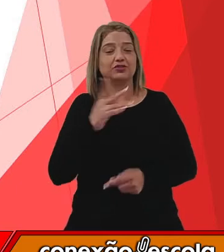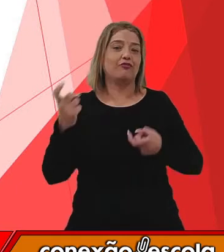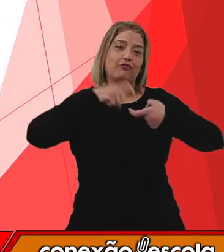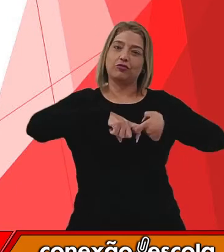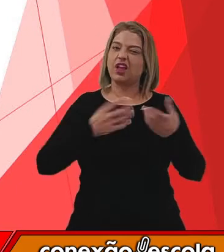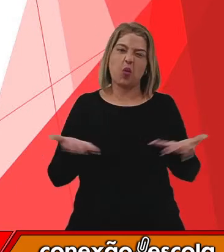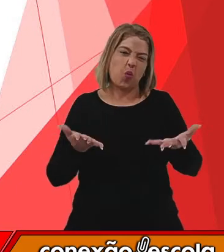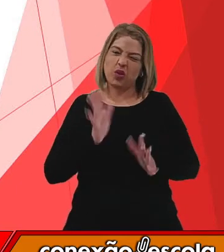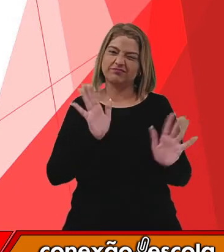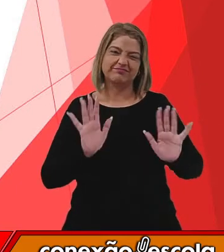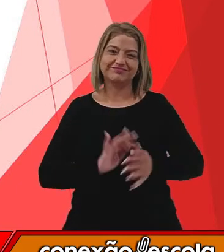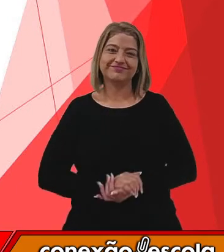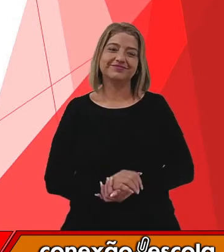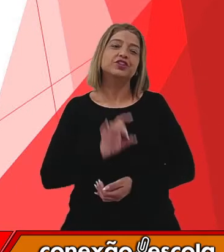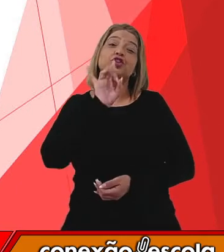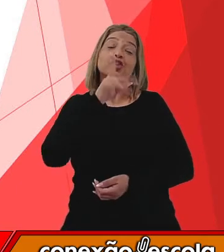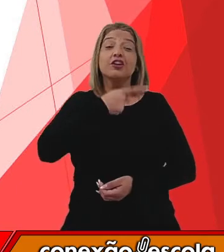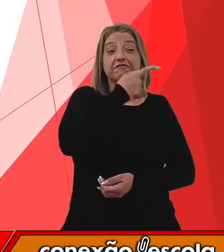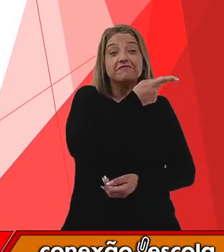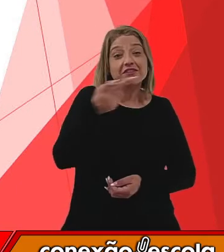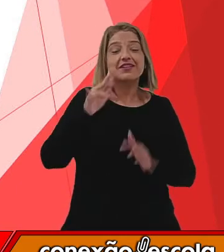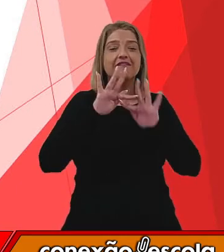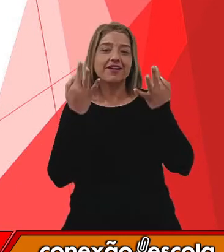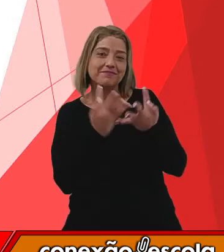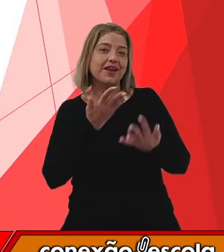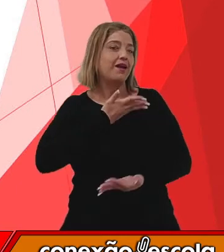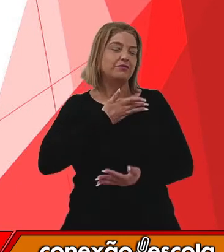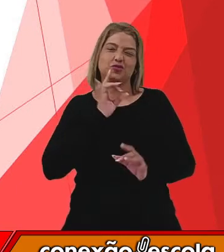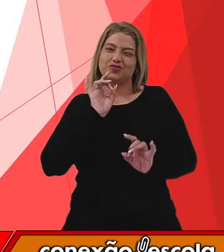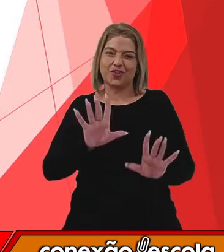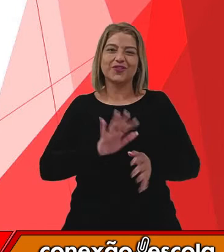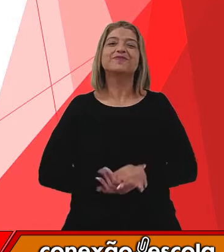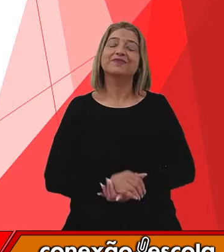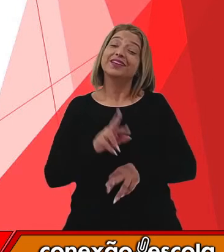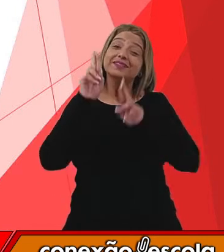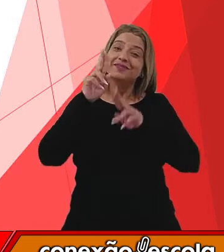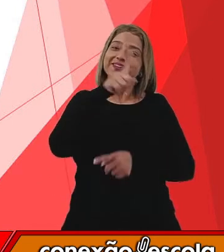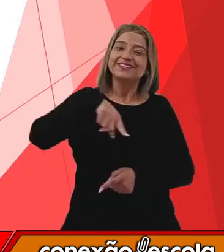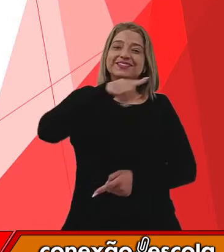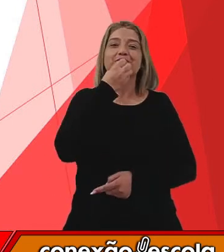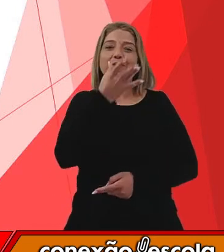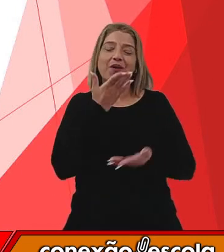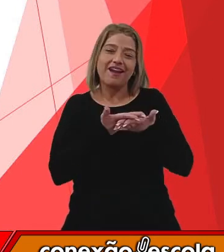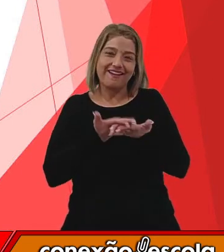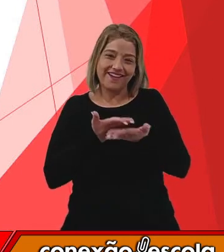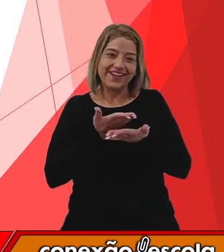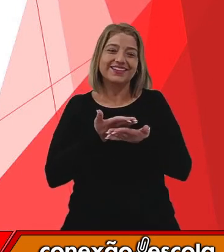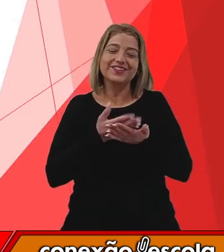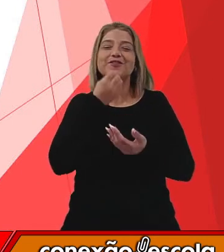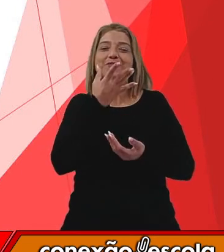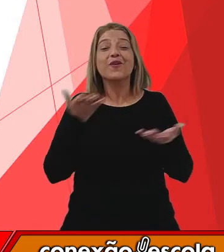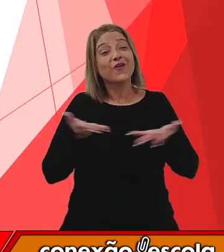por agora. Só para visitar a família e os amigos mesmo. Espero que vocês tenham uma ótima aula e foi